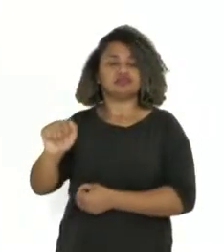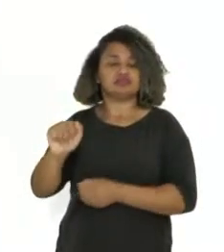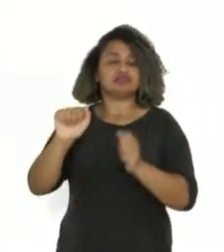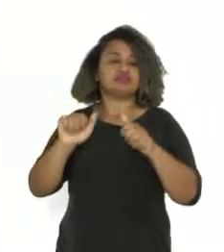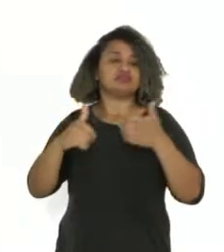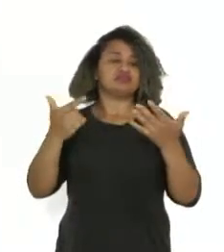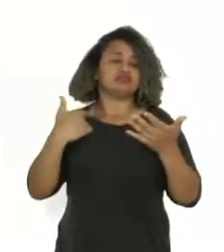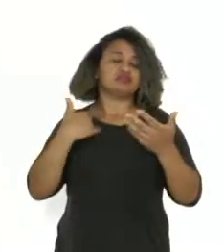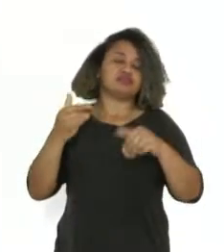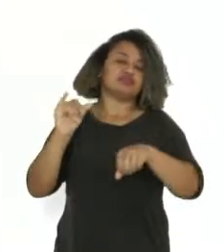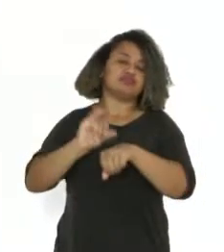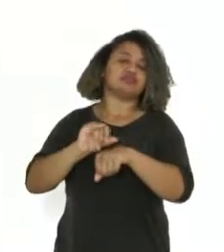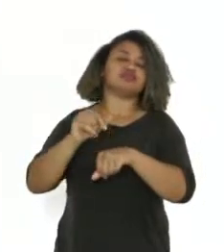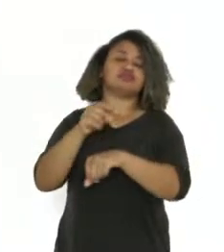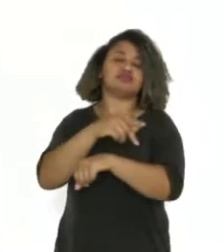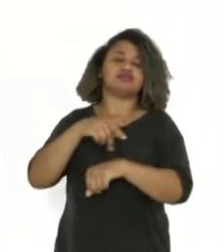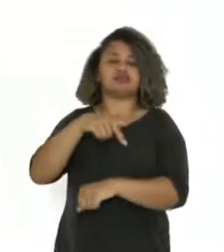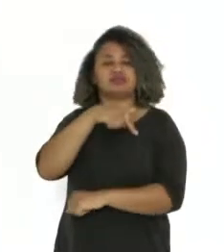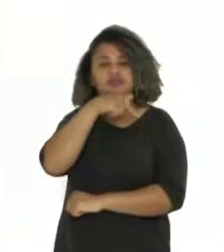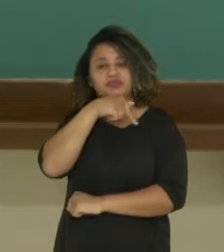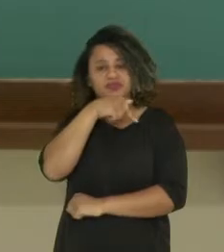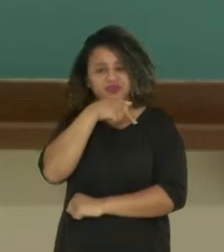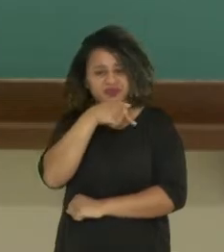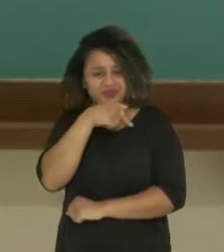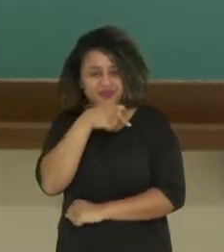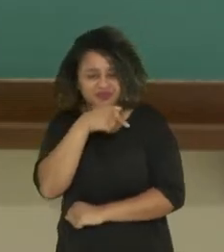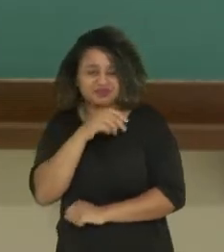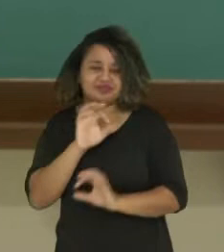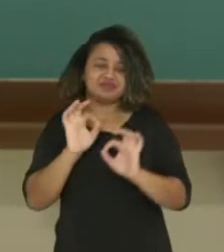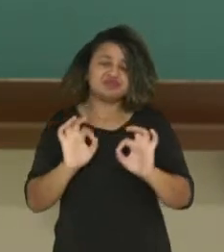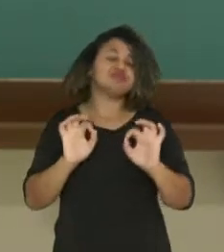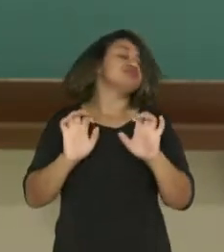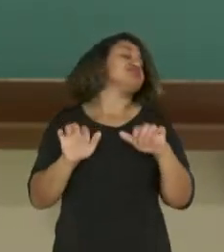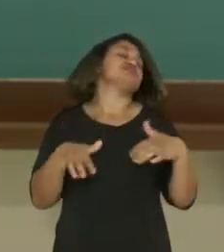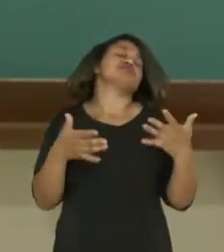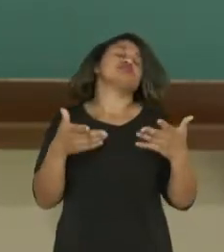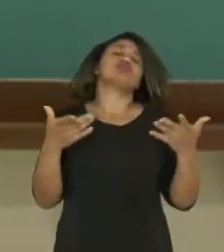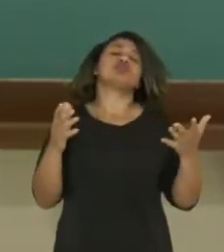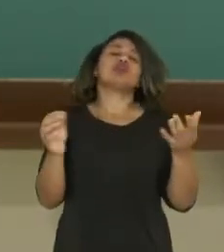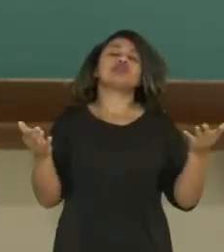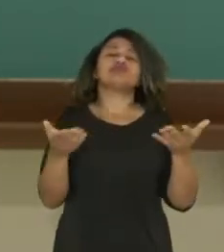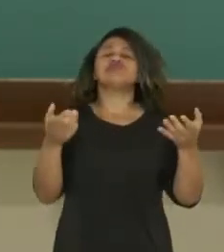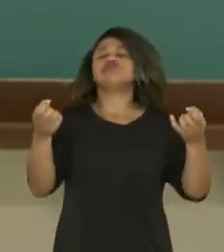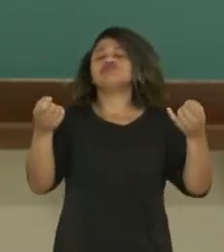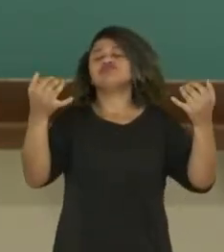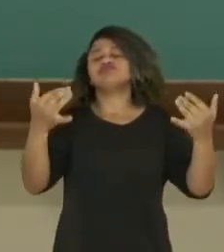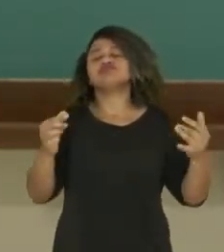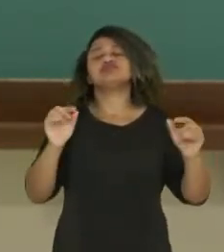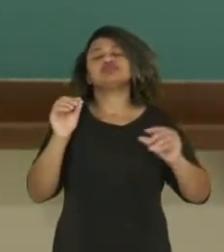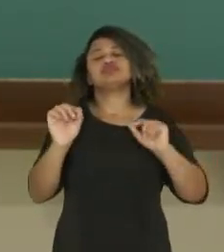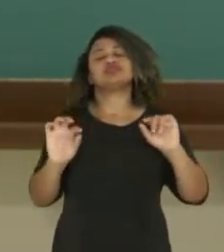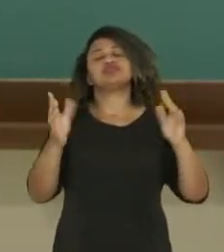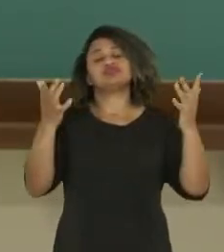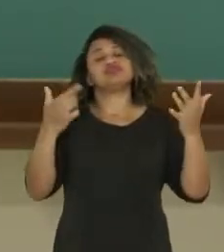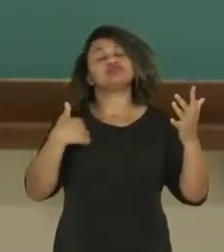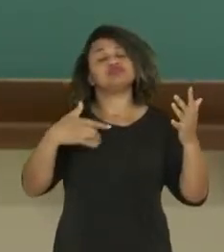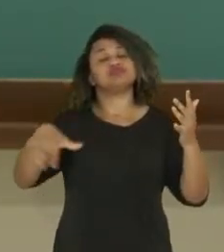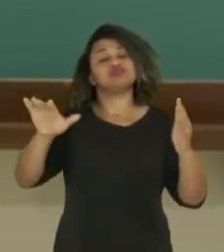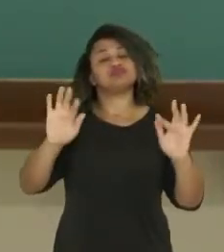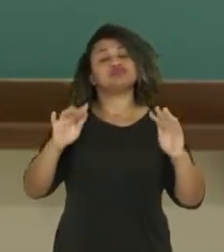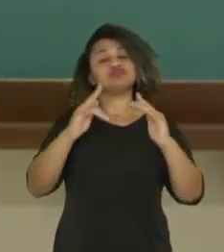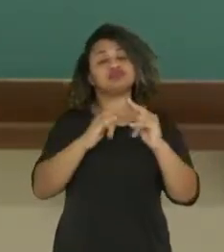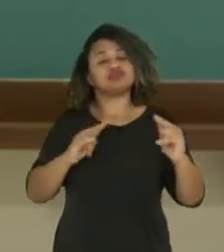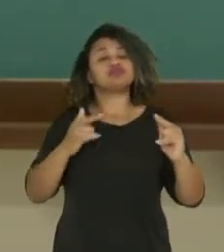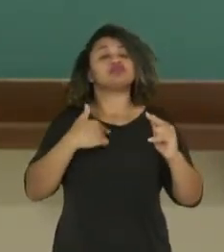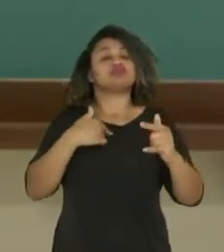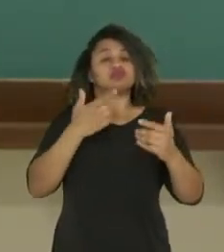então, da capital do Peru, tá? Então vamos falar um pouquinho a respeito dessa feira gastronômica, que